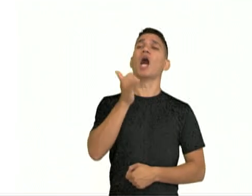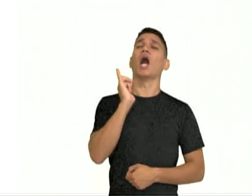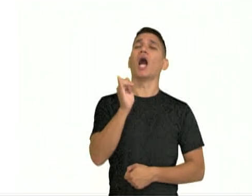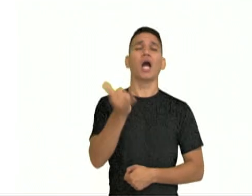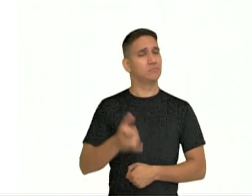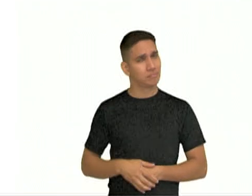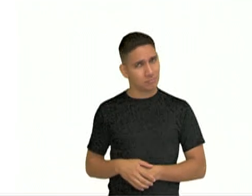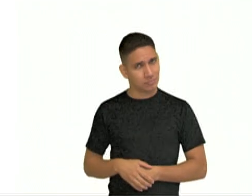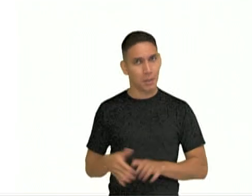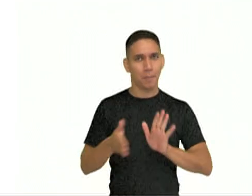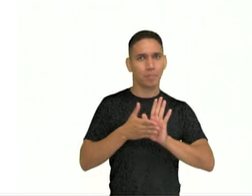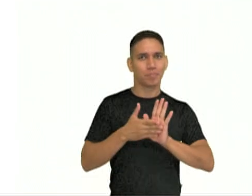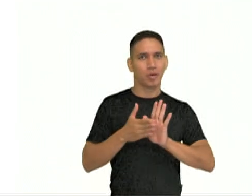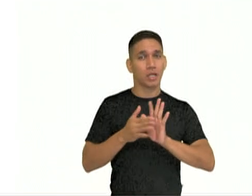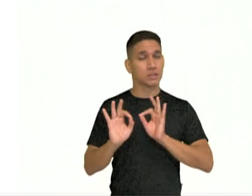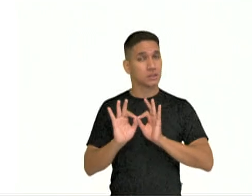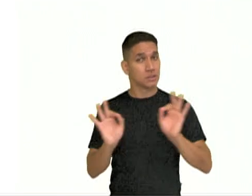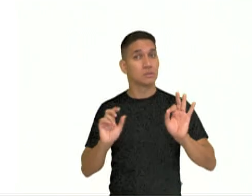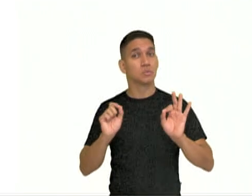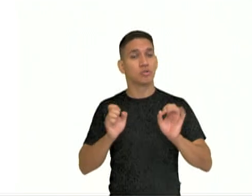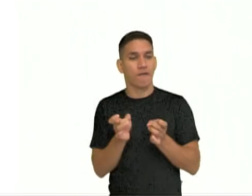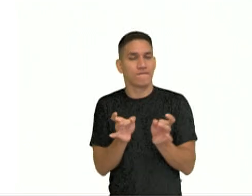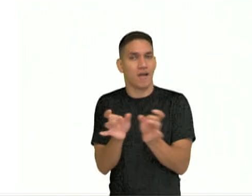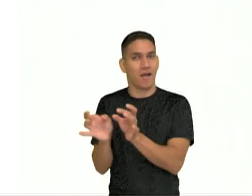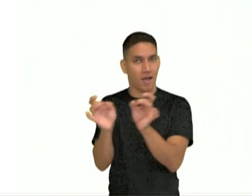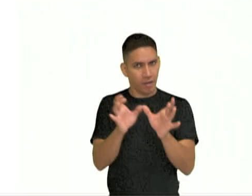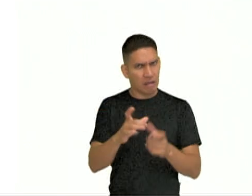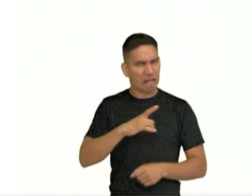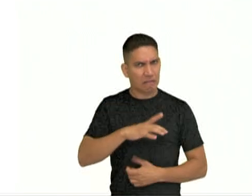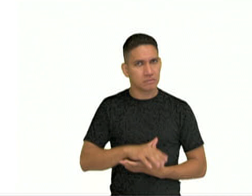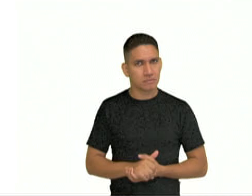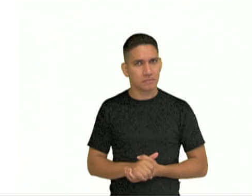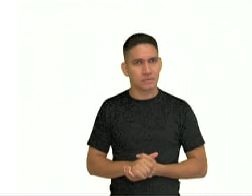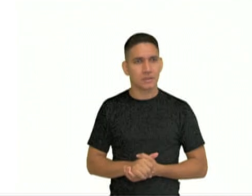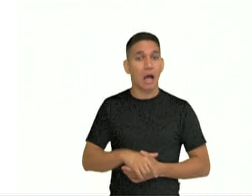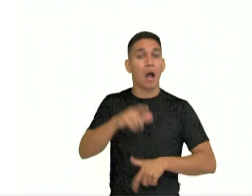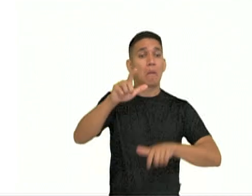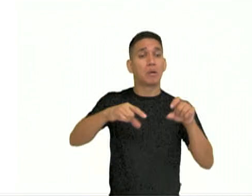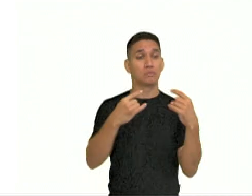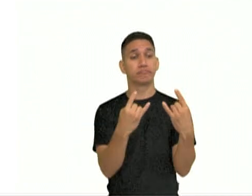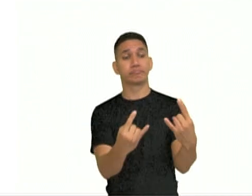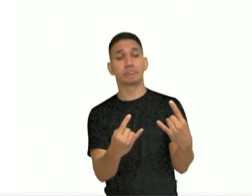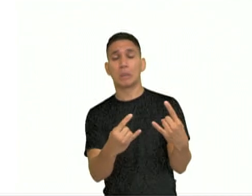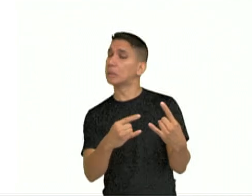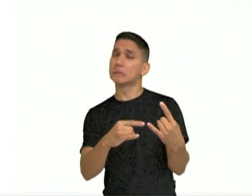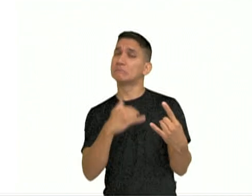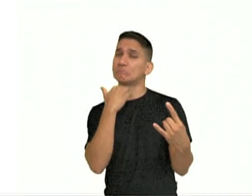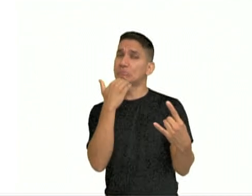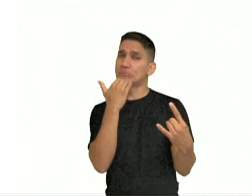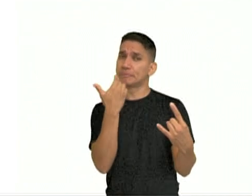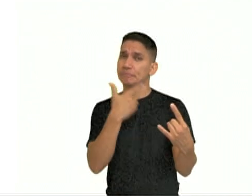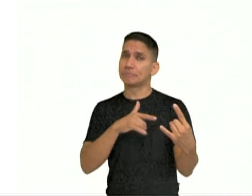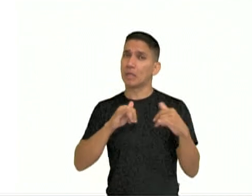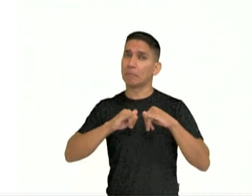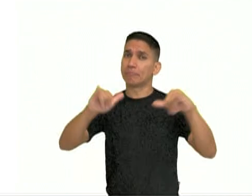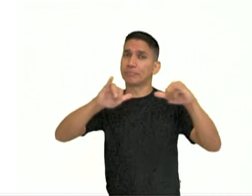como proposta básica vender um produto? O público não é um elemento decisivo na elaboração da